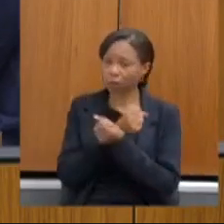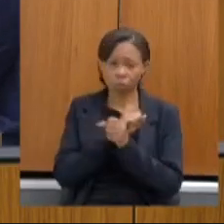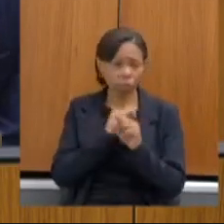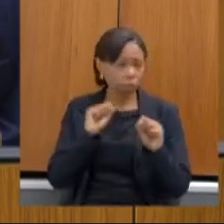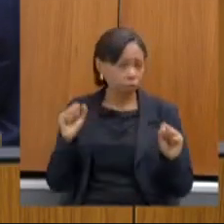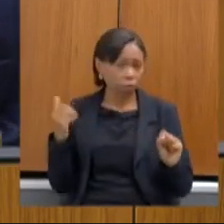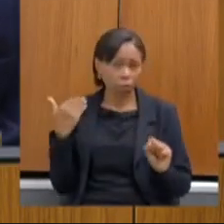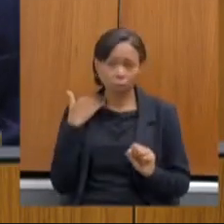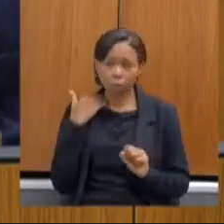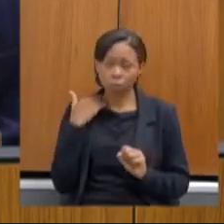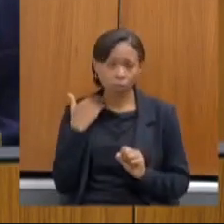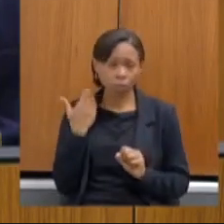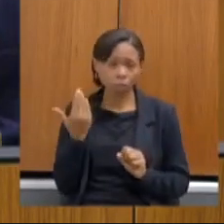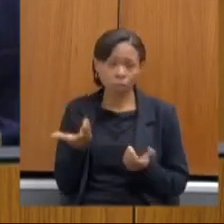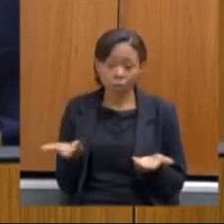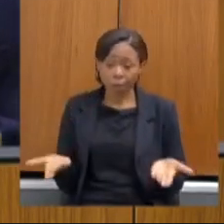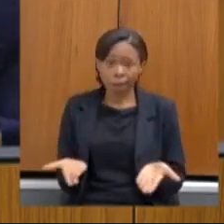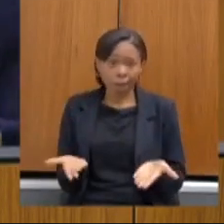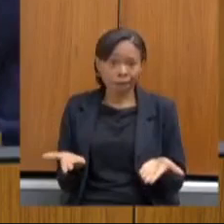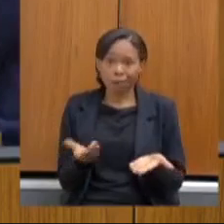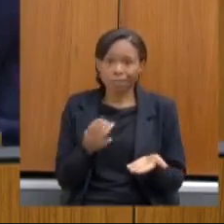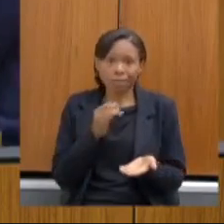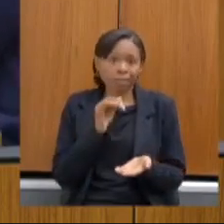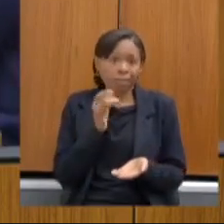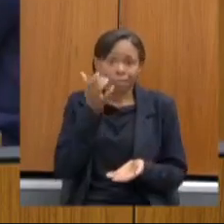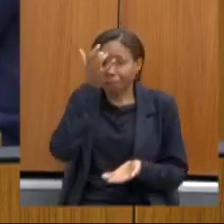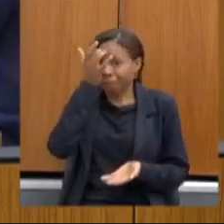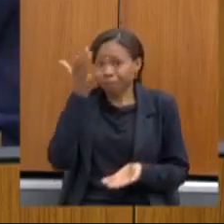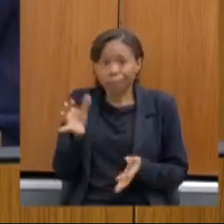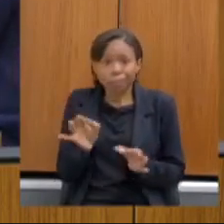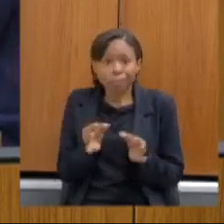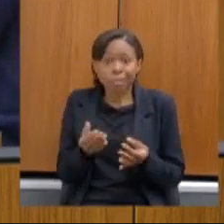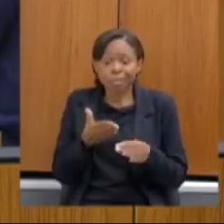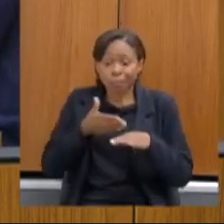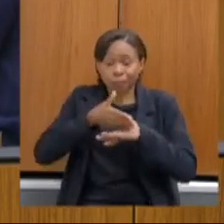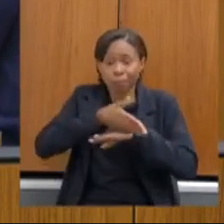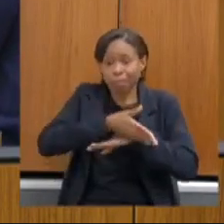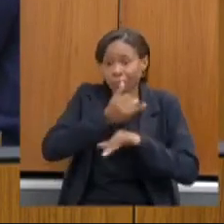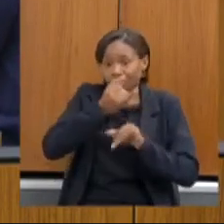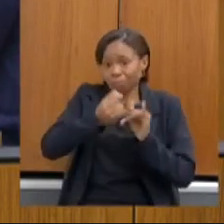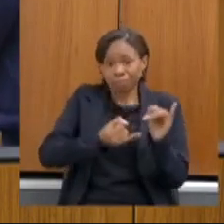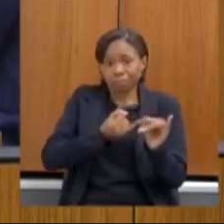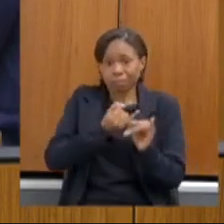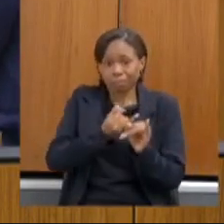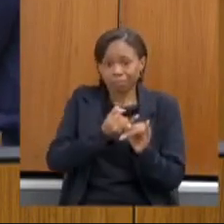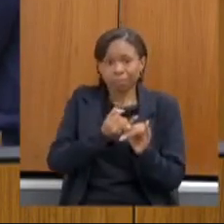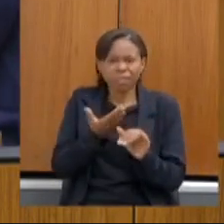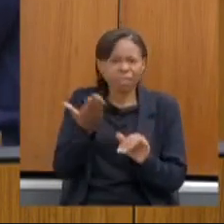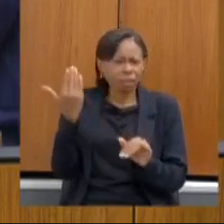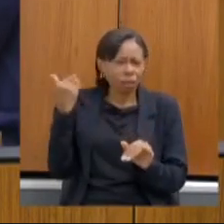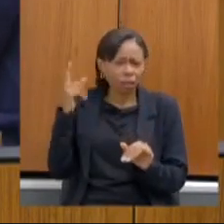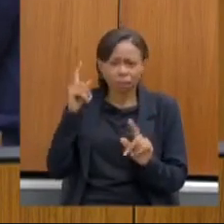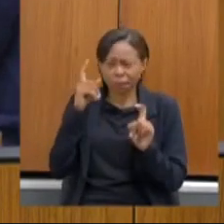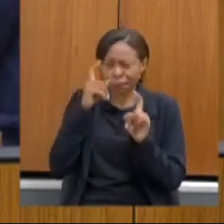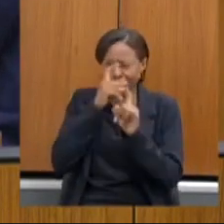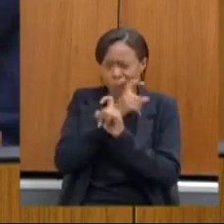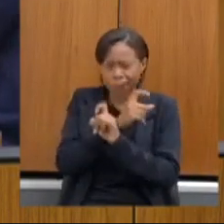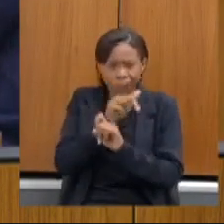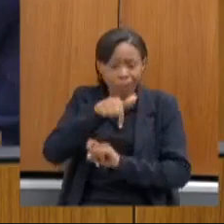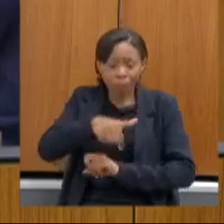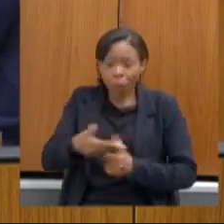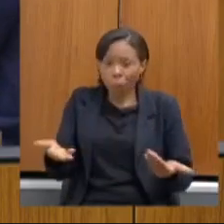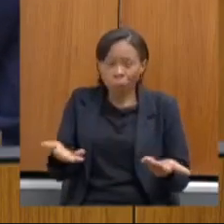simplificada é na internet não Gil aprendendo a gente usar a coisa mais complicada não hoje não é pela internet